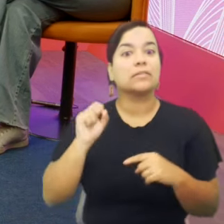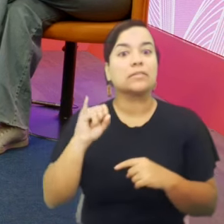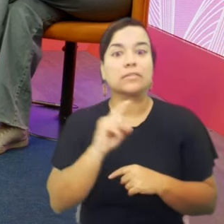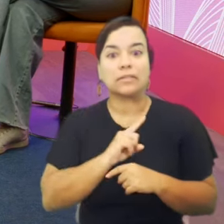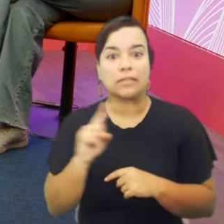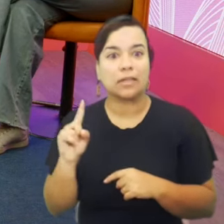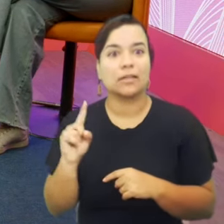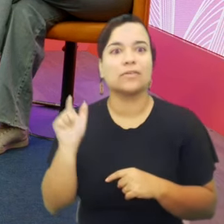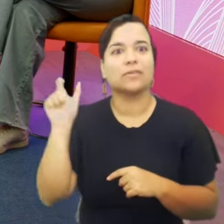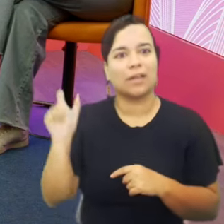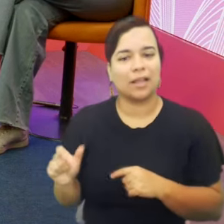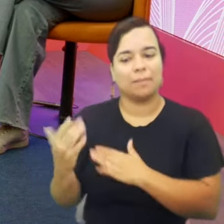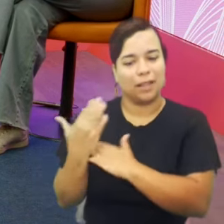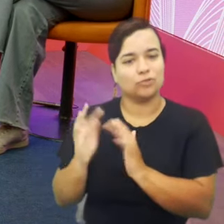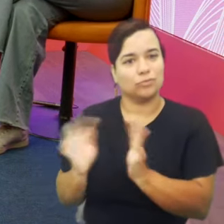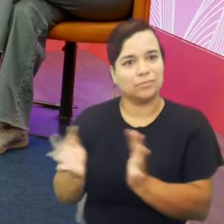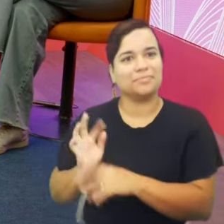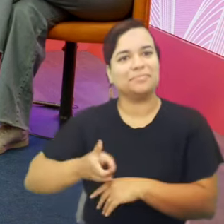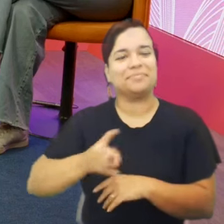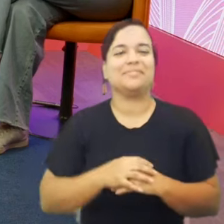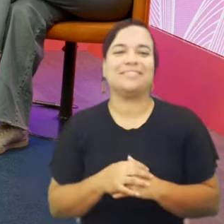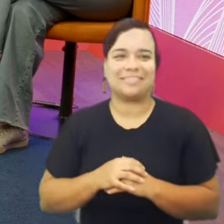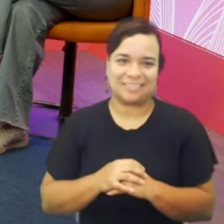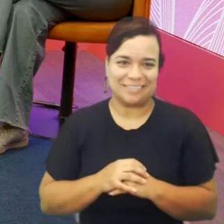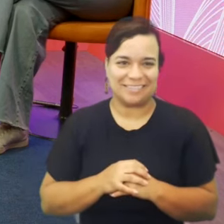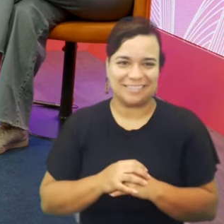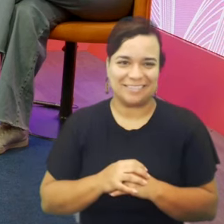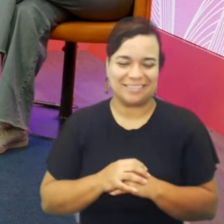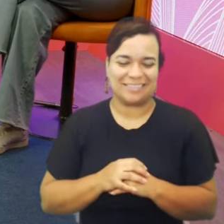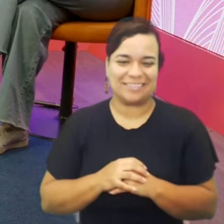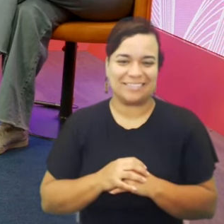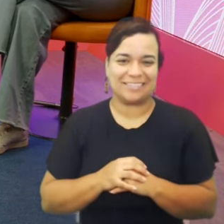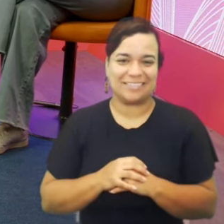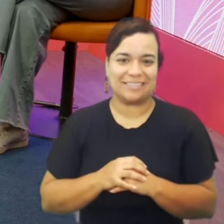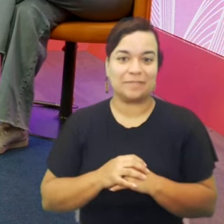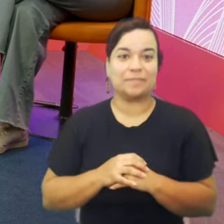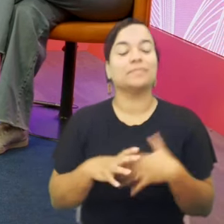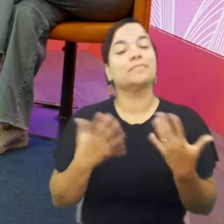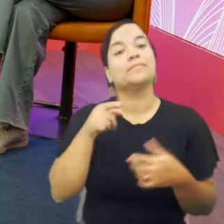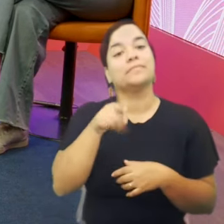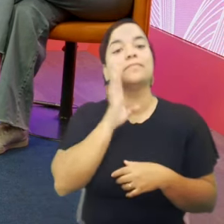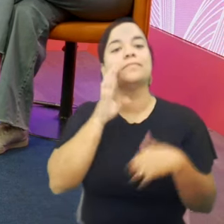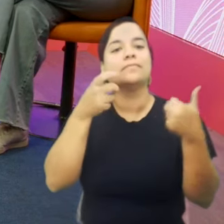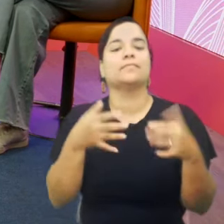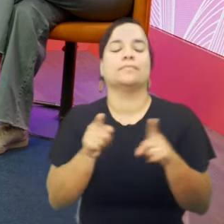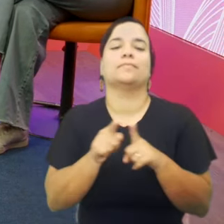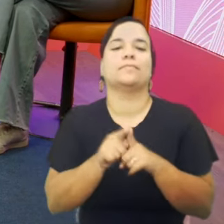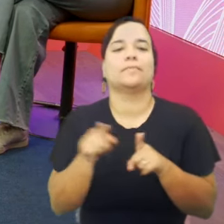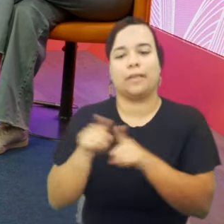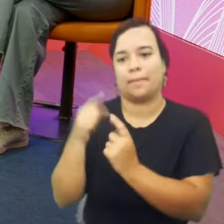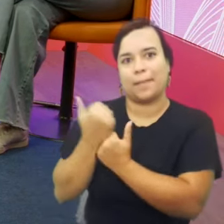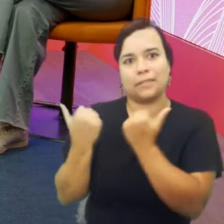Eu não vou aplaudir, eu vou economizar. Volta para cá que eu vou te contar quem você é. Coloca o pezinho no chão. Mas sabe que isso também é muito legal, essa parceria,